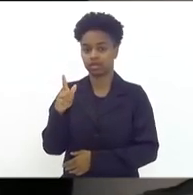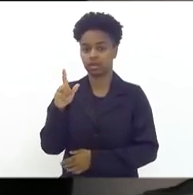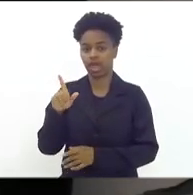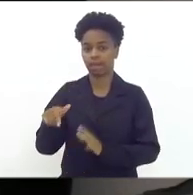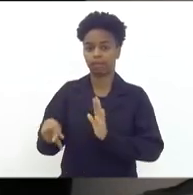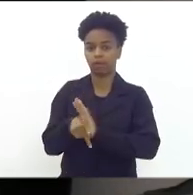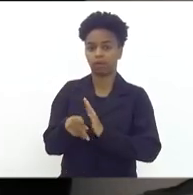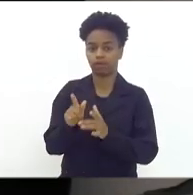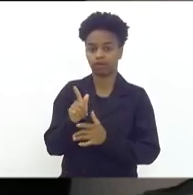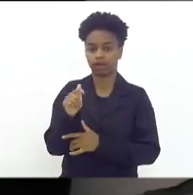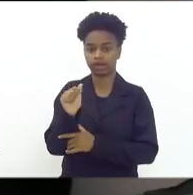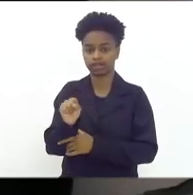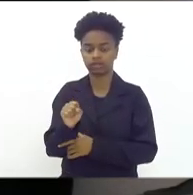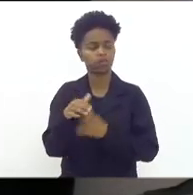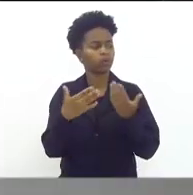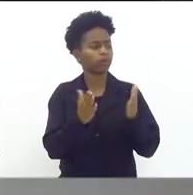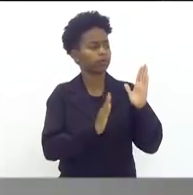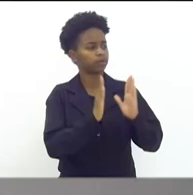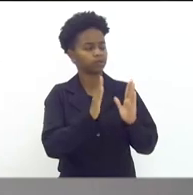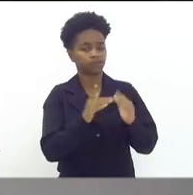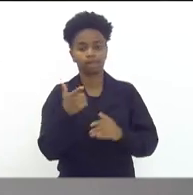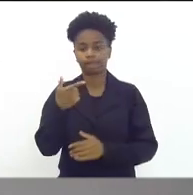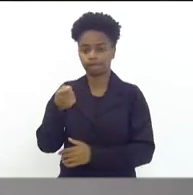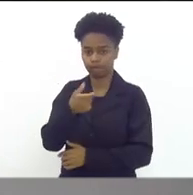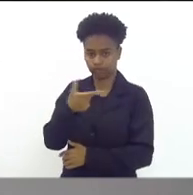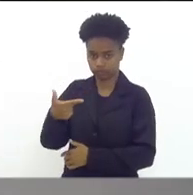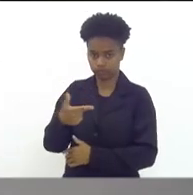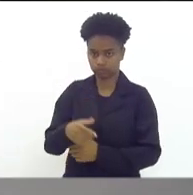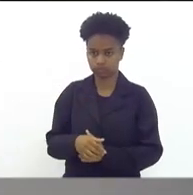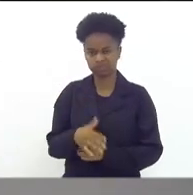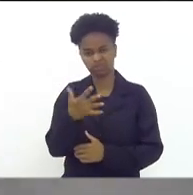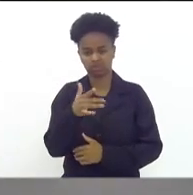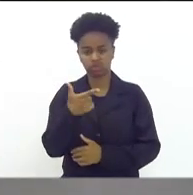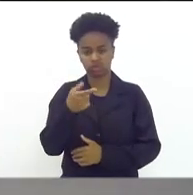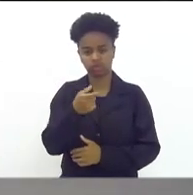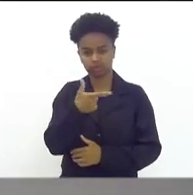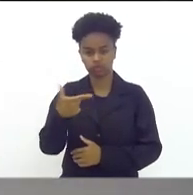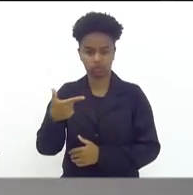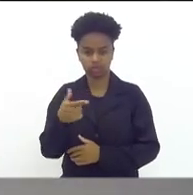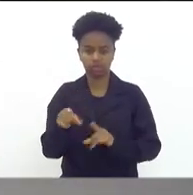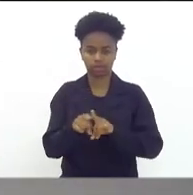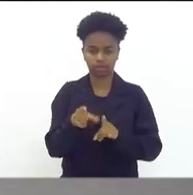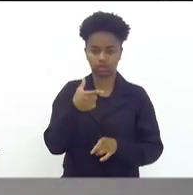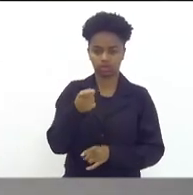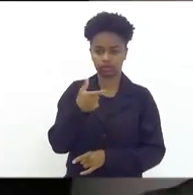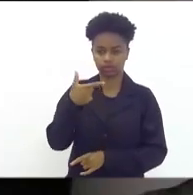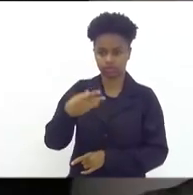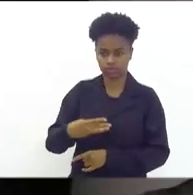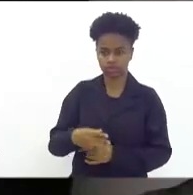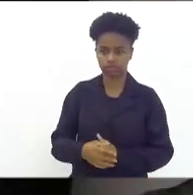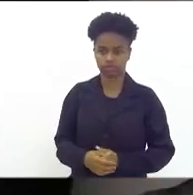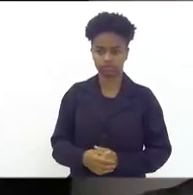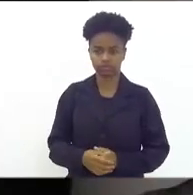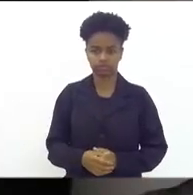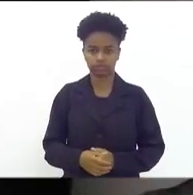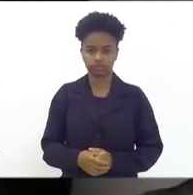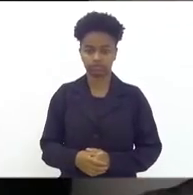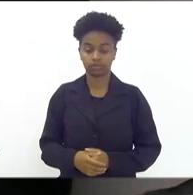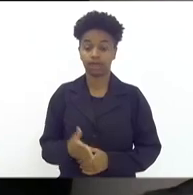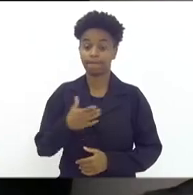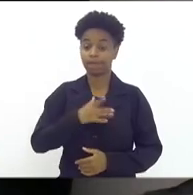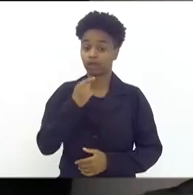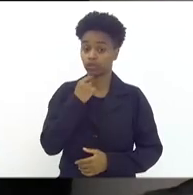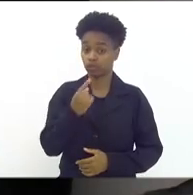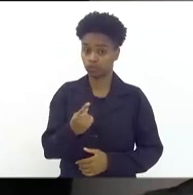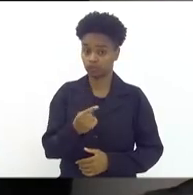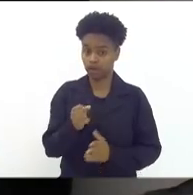em qual período Isso 2022-23 é uma pá e a minha dúvida é o seguinte